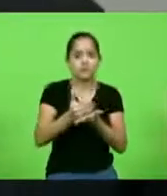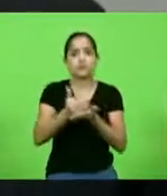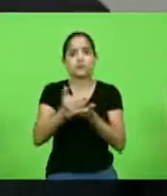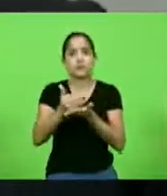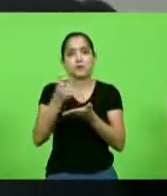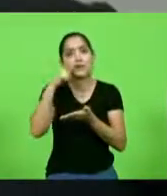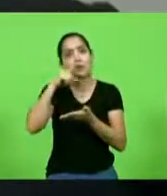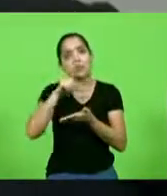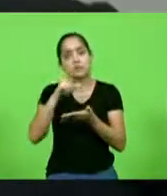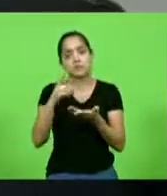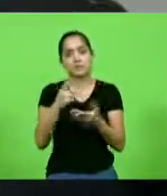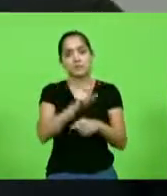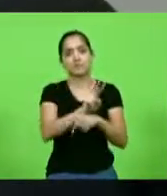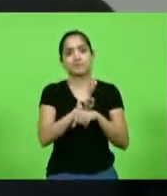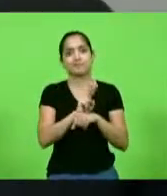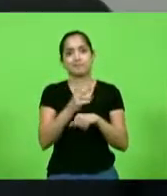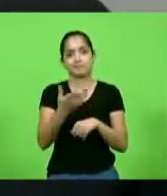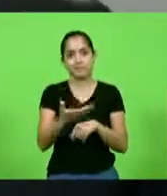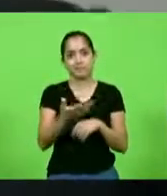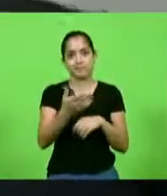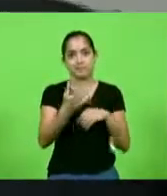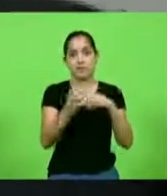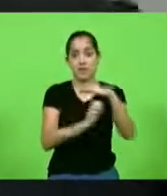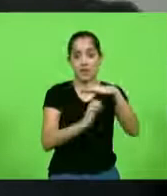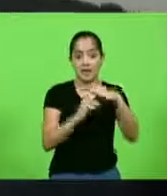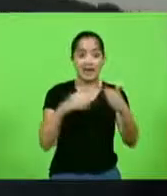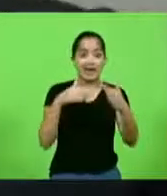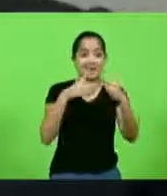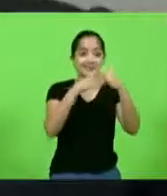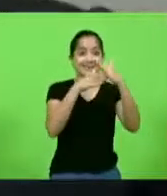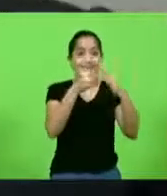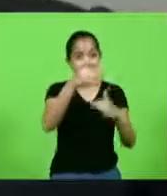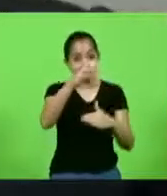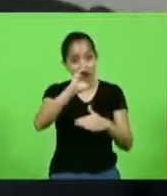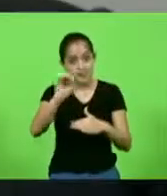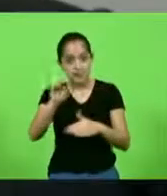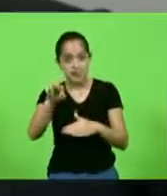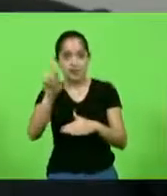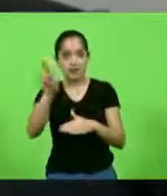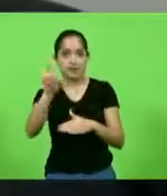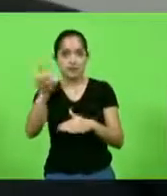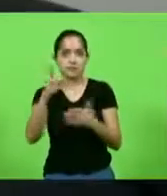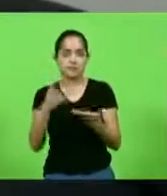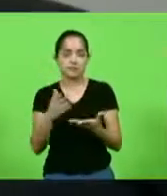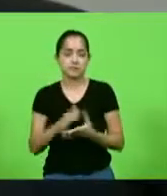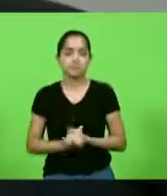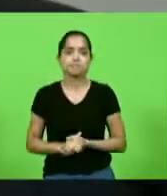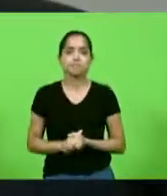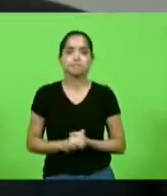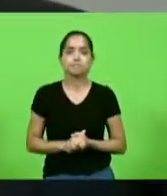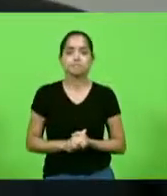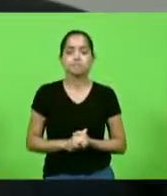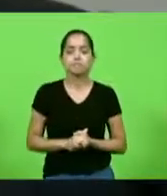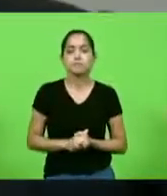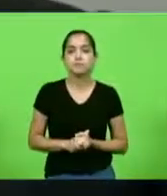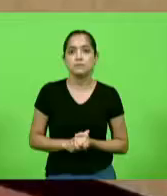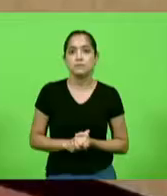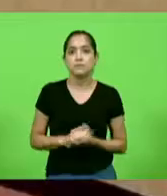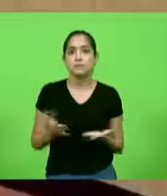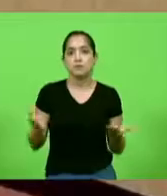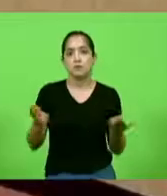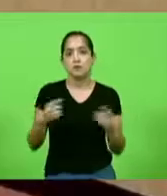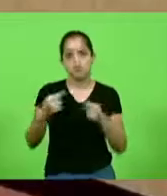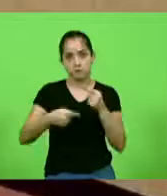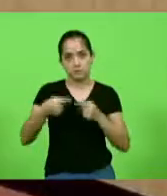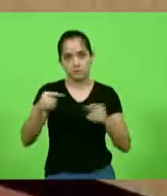crédito, que para o pequeno empresário é até R$100 mil e para o MEI até R$10 mil. Obrigado, presidente. Não havendo